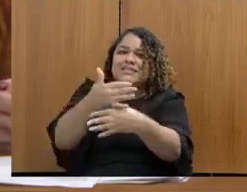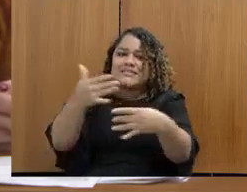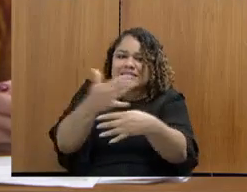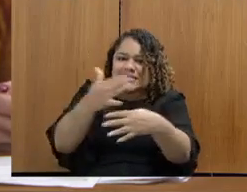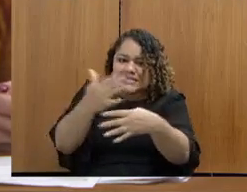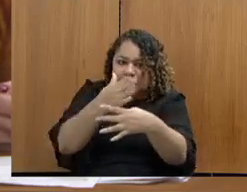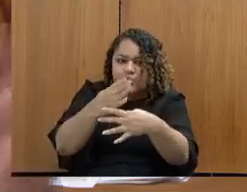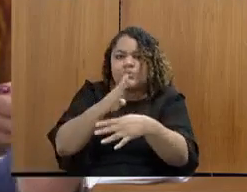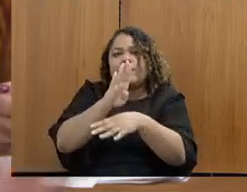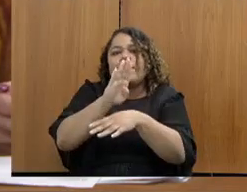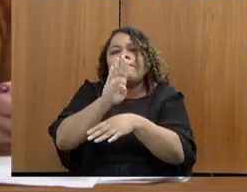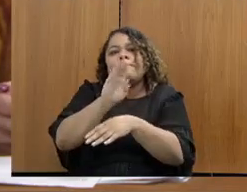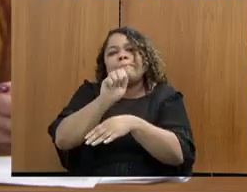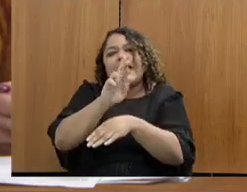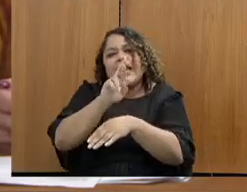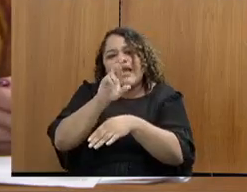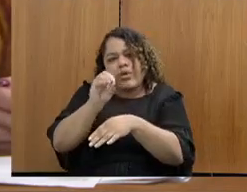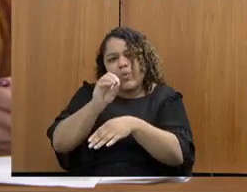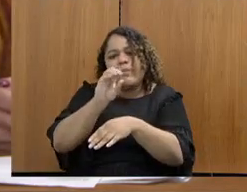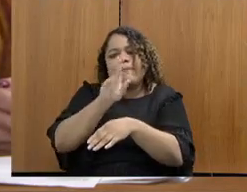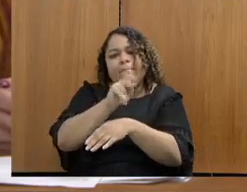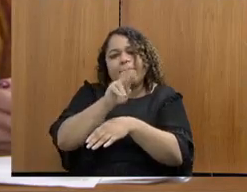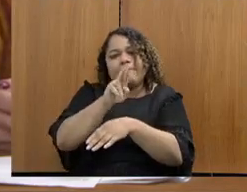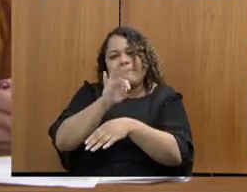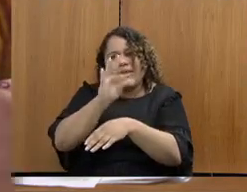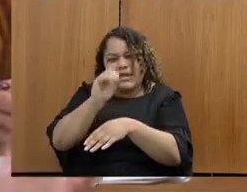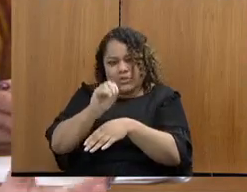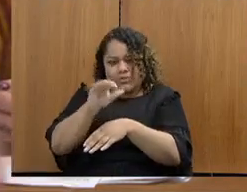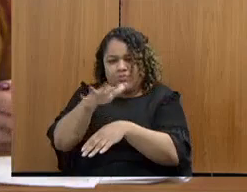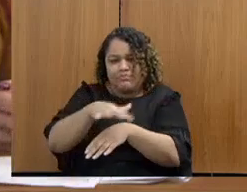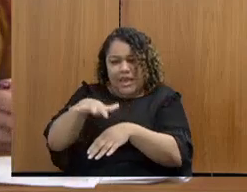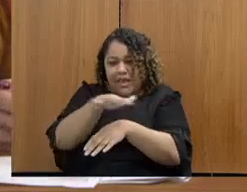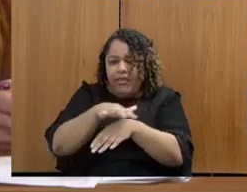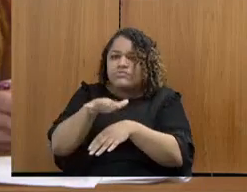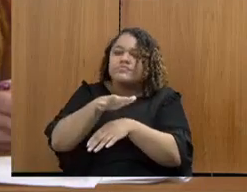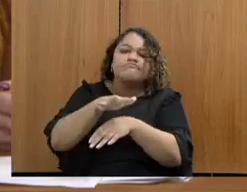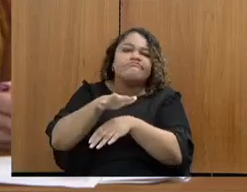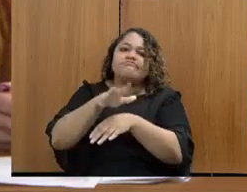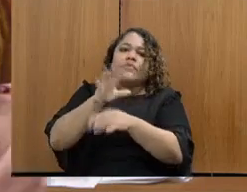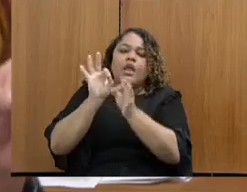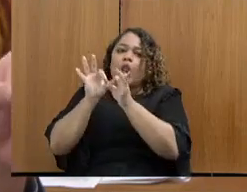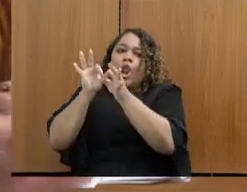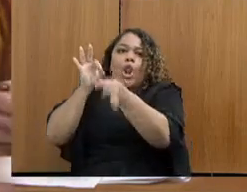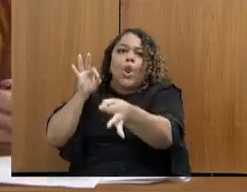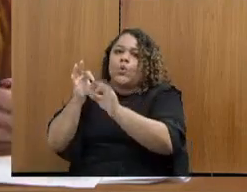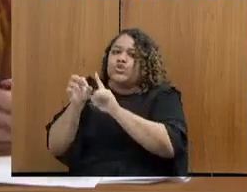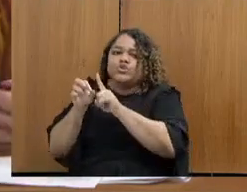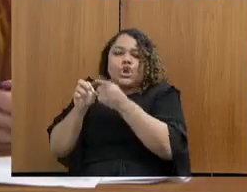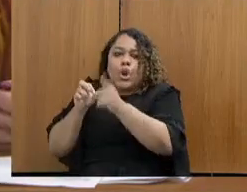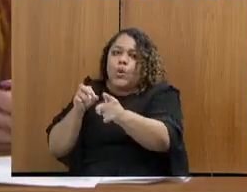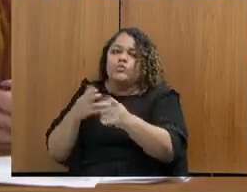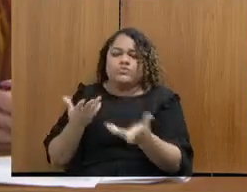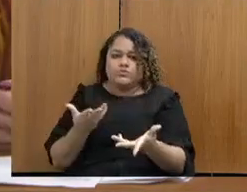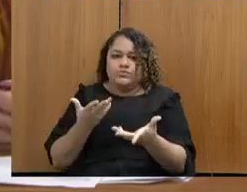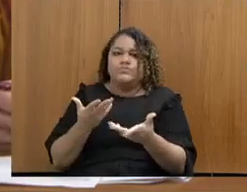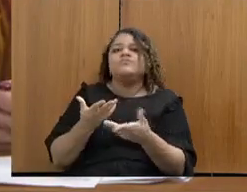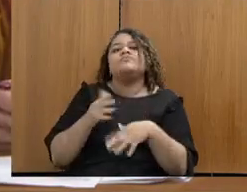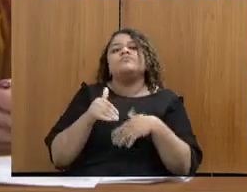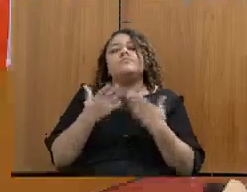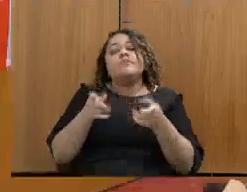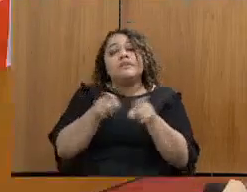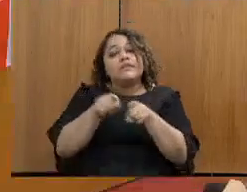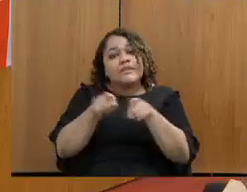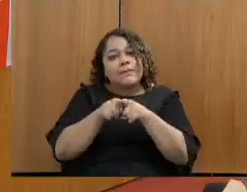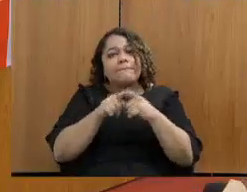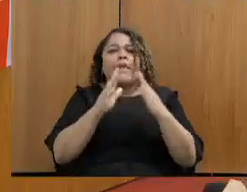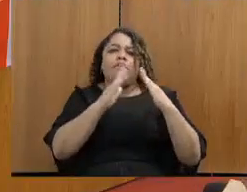no Barro Preto para essas localidades do que manter e a questão também dos plantões digitais que Sargento Rodrigo falou muito bem que isso gera uma